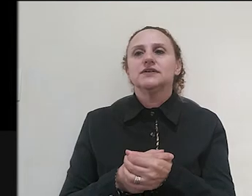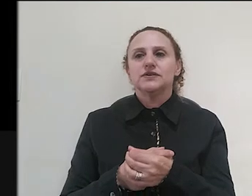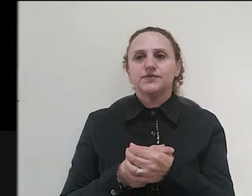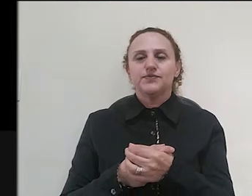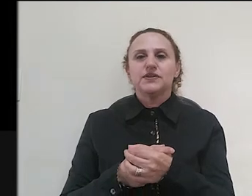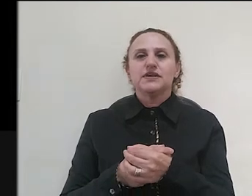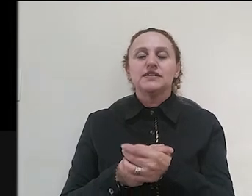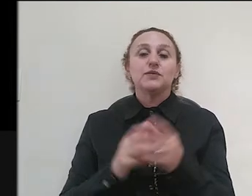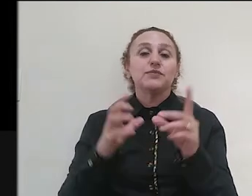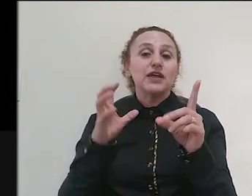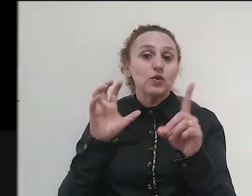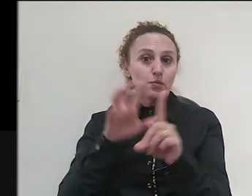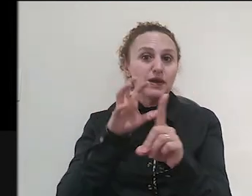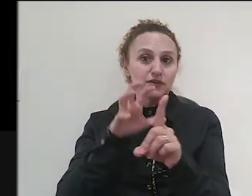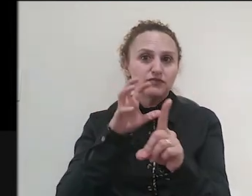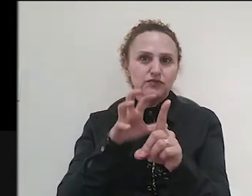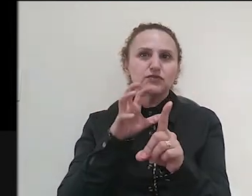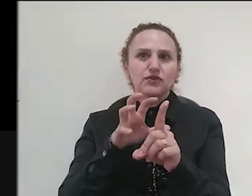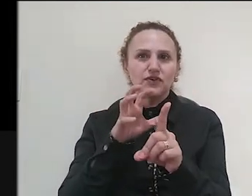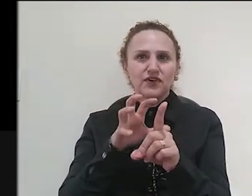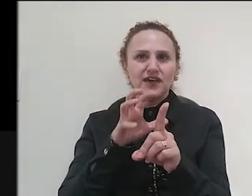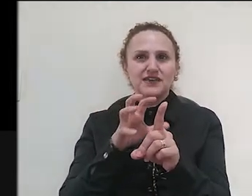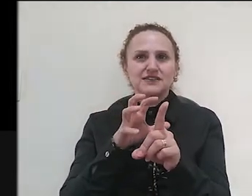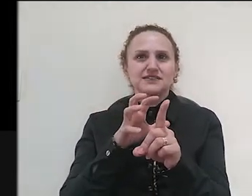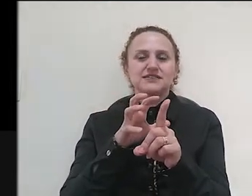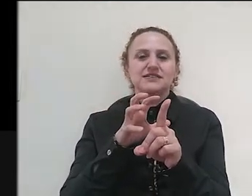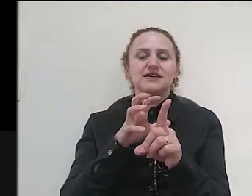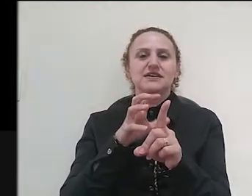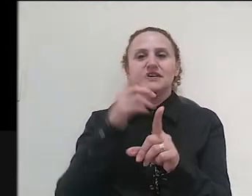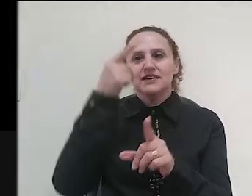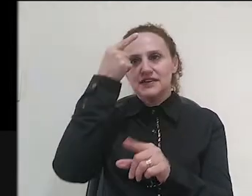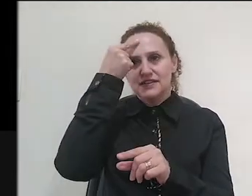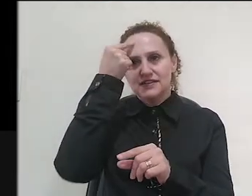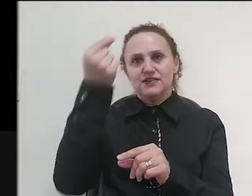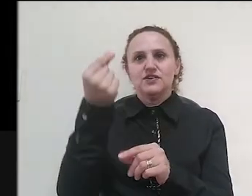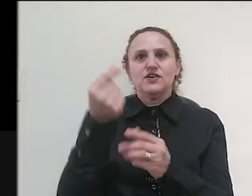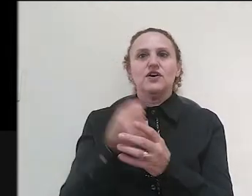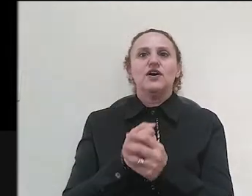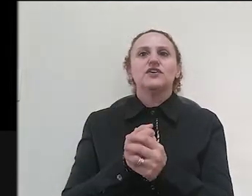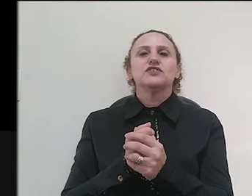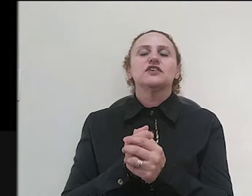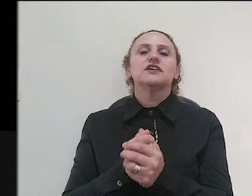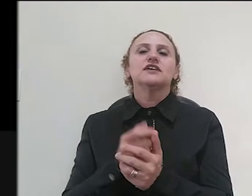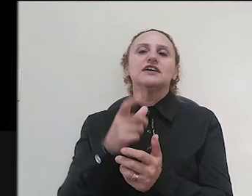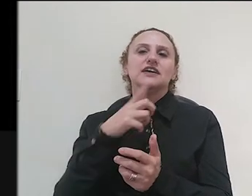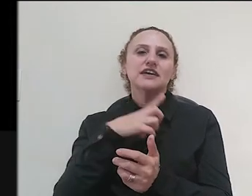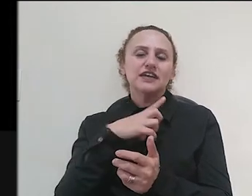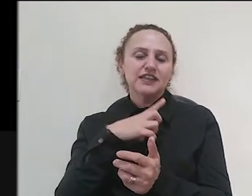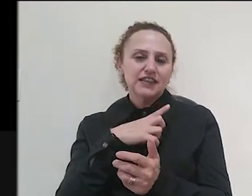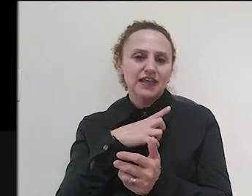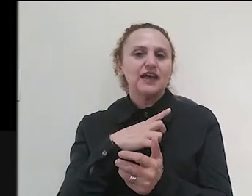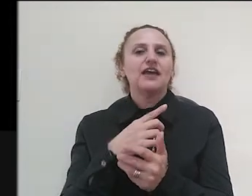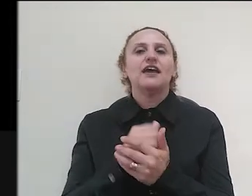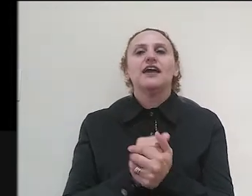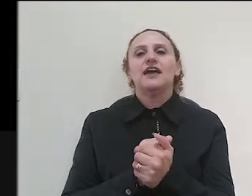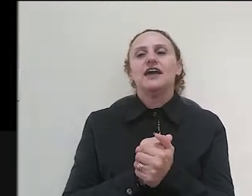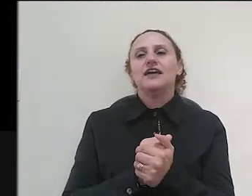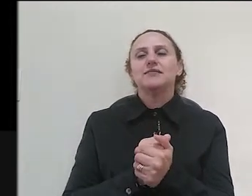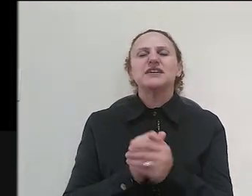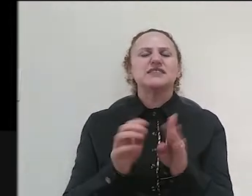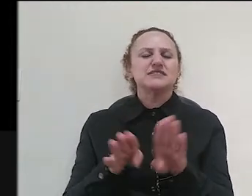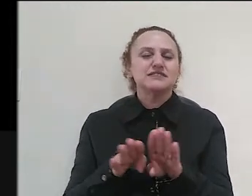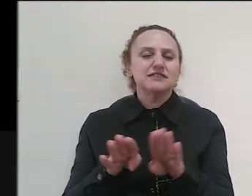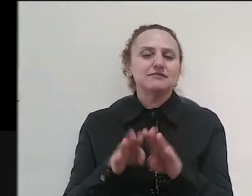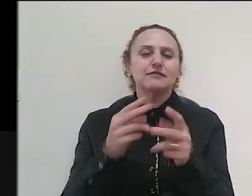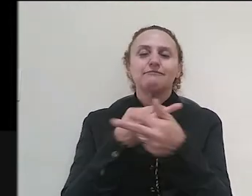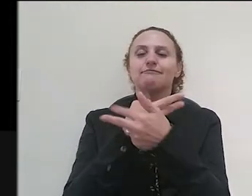influência ideológica da Contra-Reforma, da Igreja Católica, né? A gente tem uma exuberância verbal, então a gente vai ter muitos exageros,